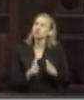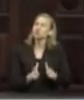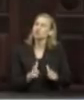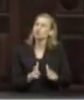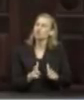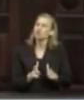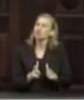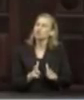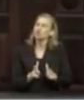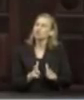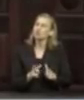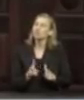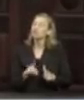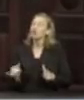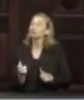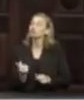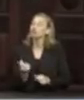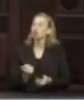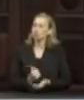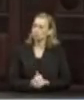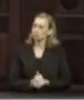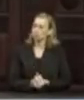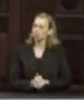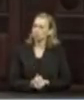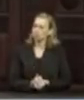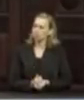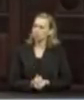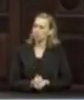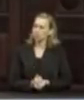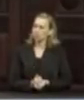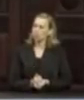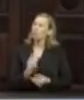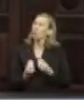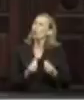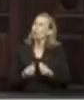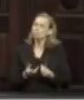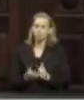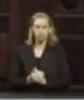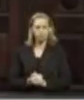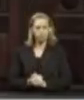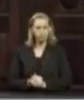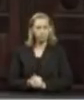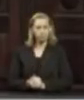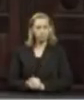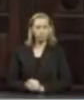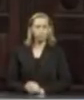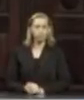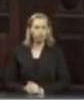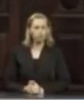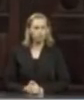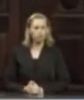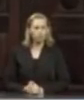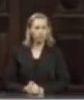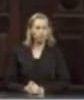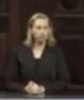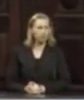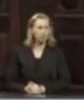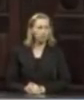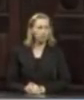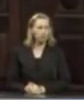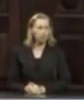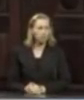nós não queremos isso para a nossa vida privada, mas para a vida pública, para o Estado, nós podemos aprovar dessa maneira? Isso